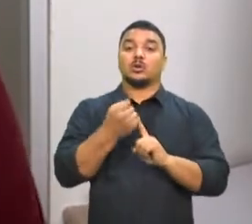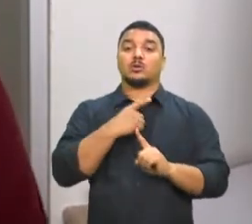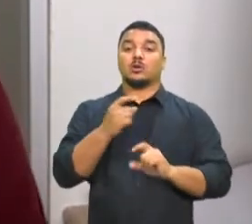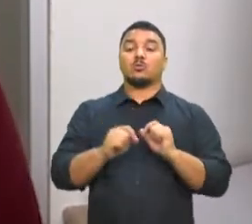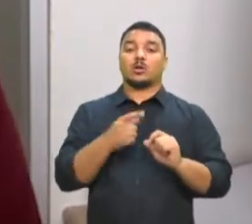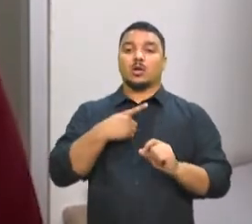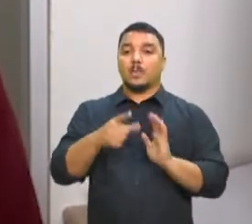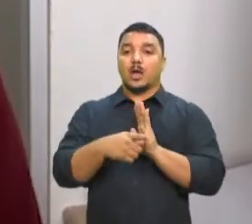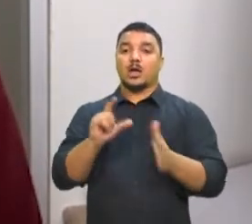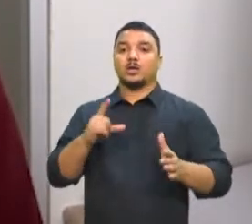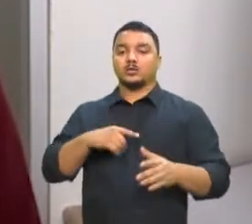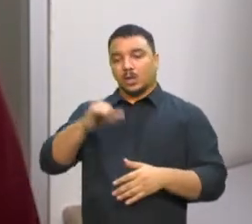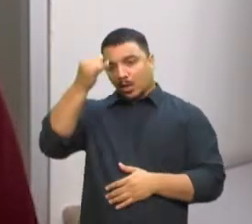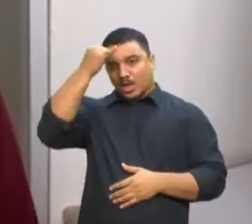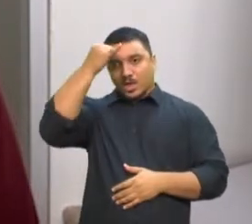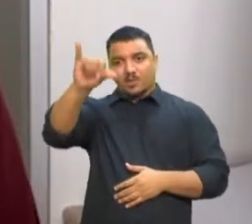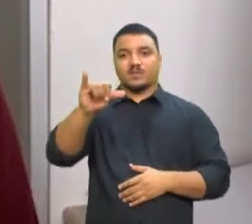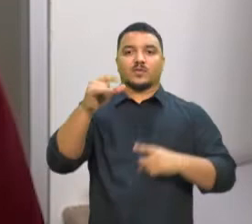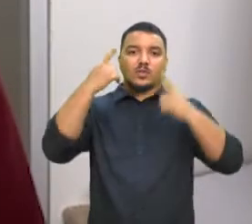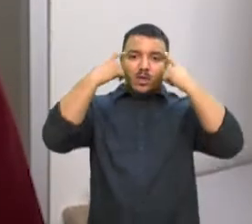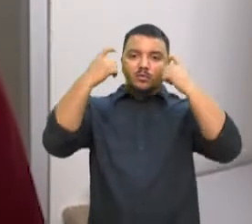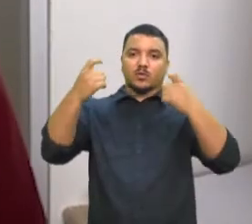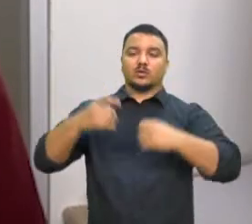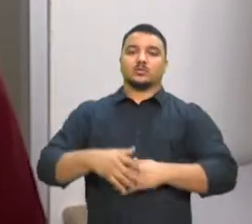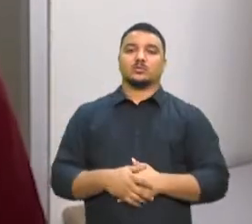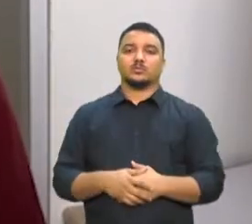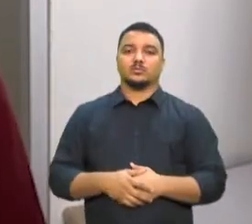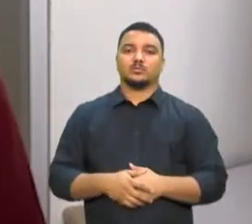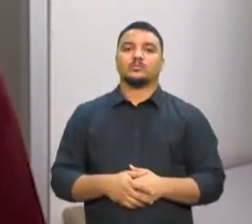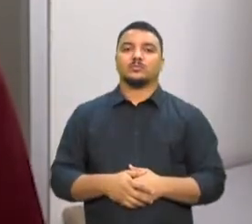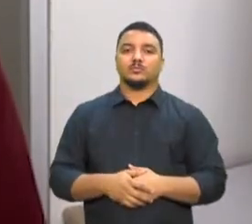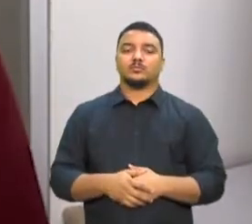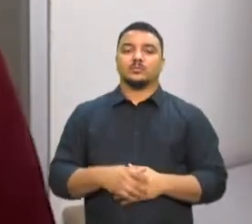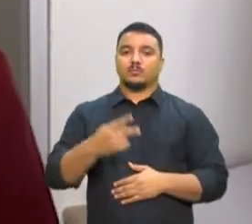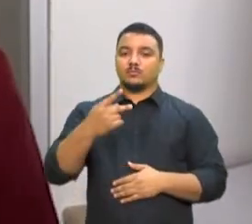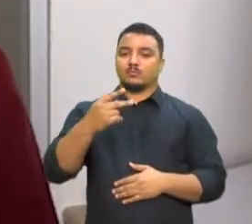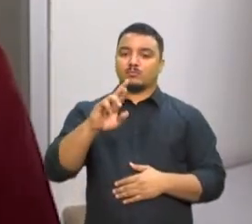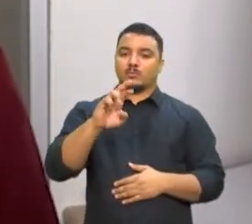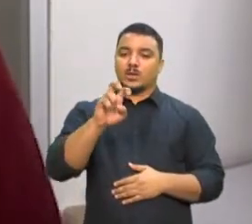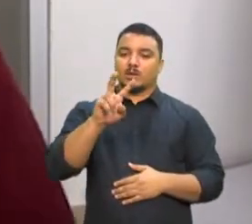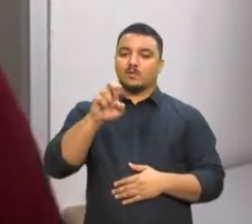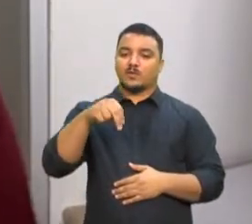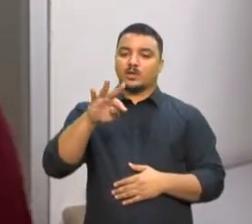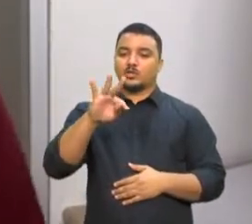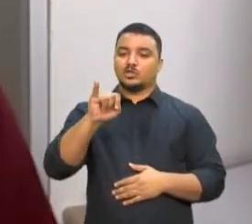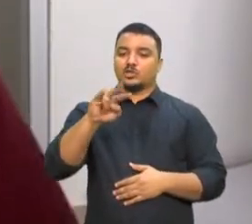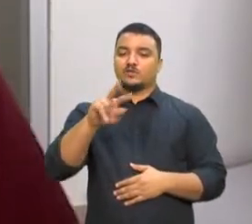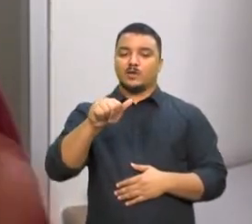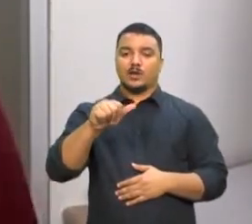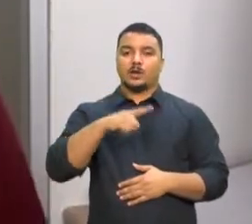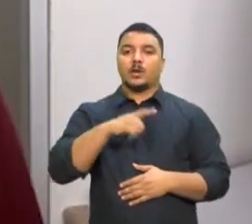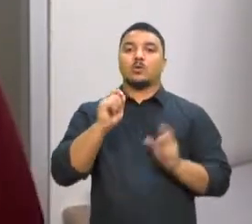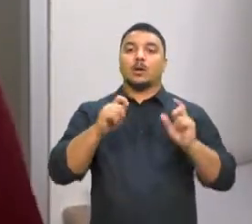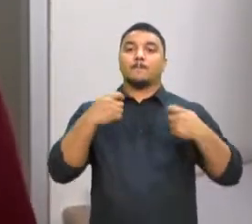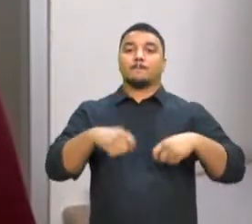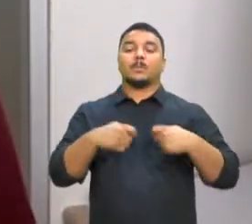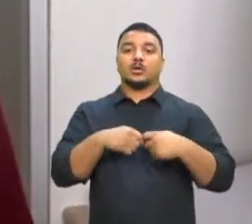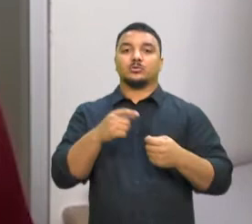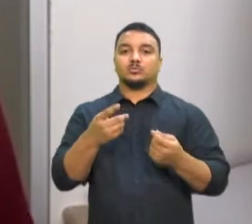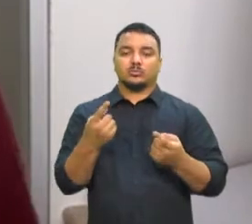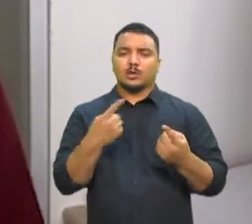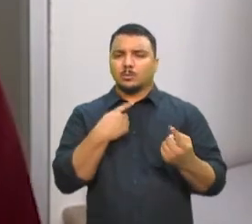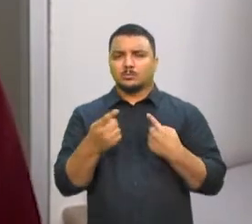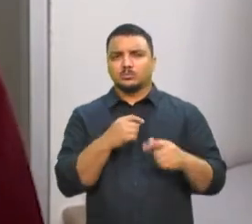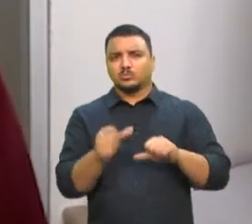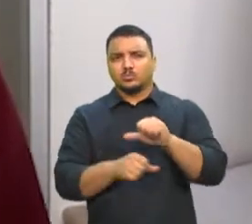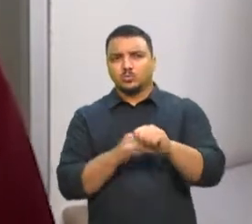antes da violência se instalar. É a política preventiva. Isso requer uma alteração completa de